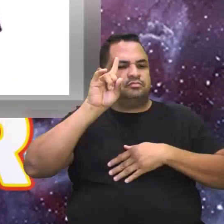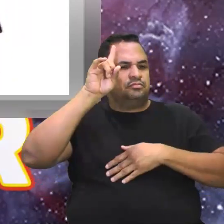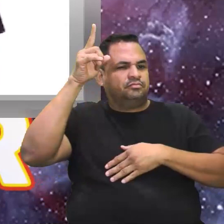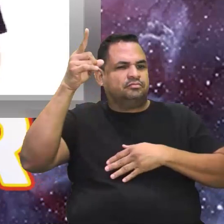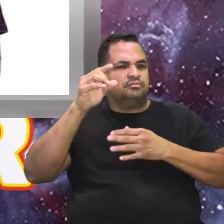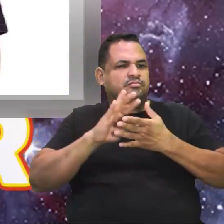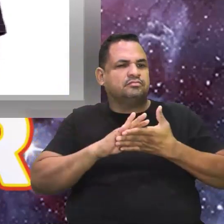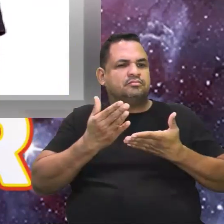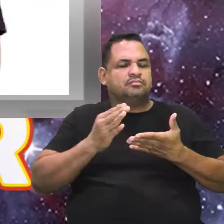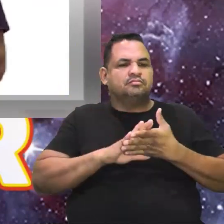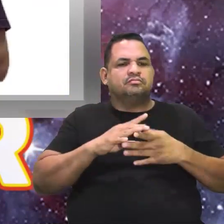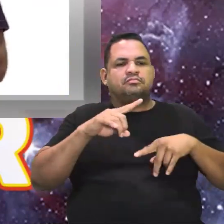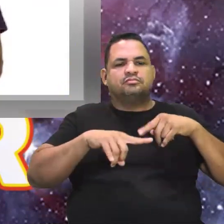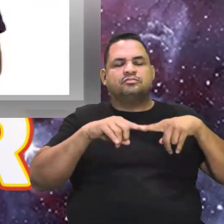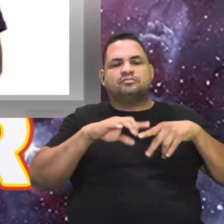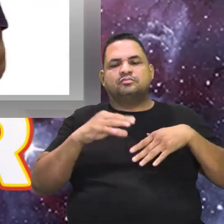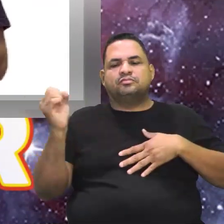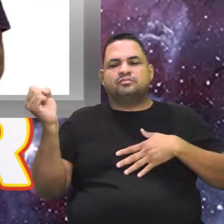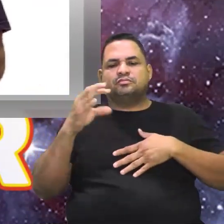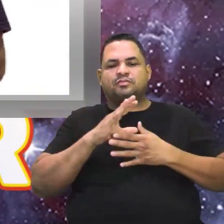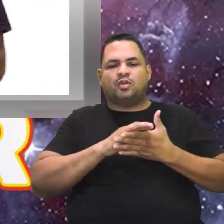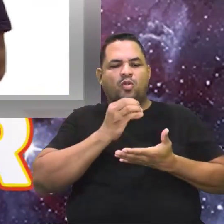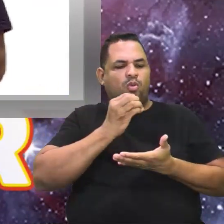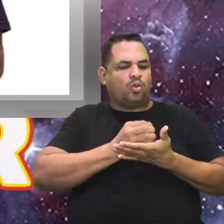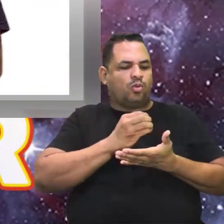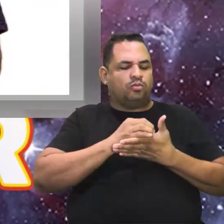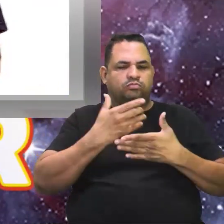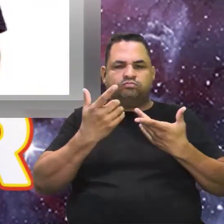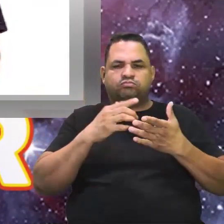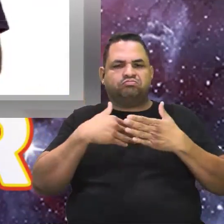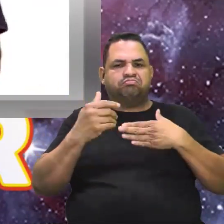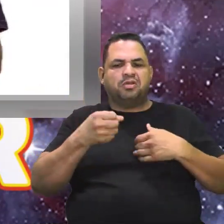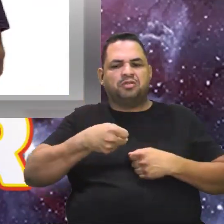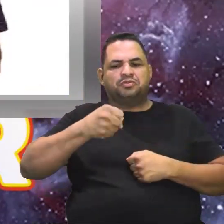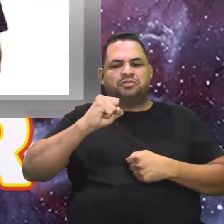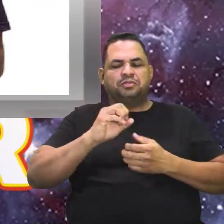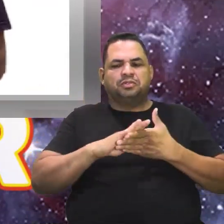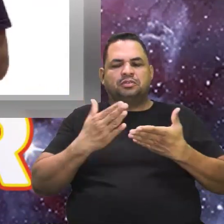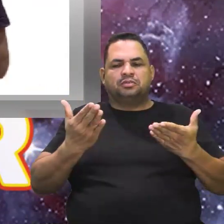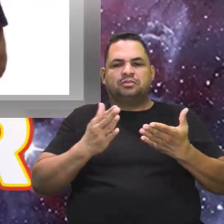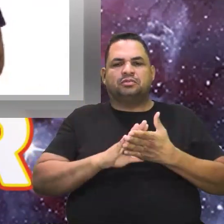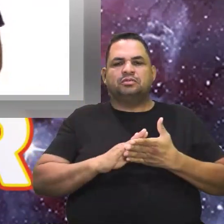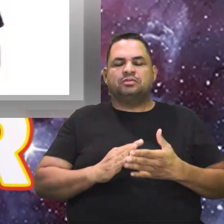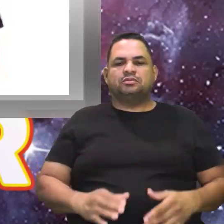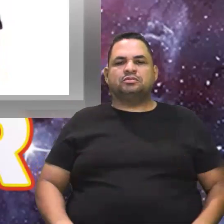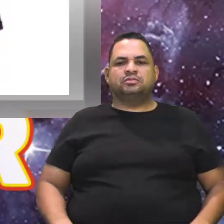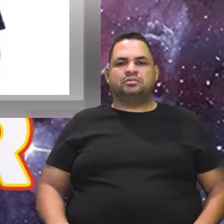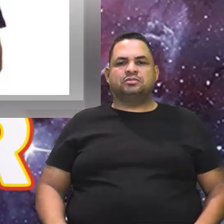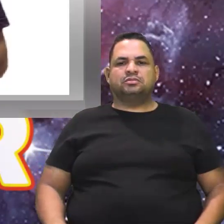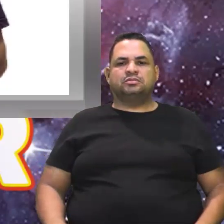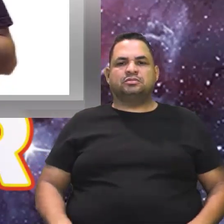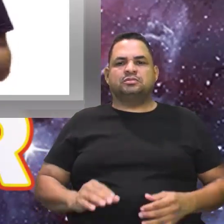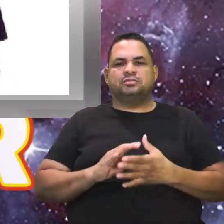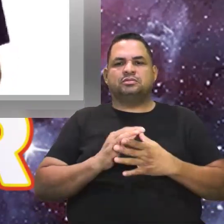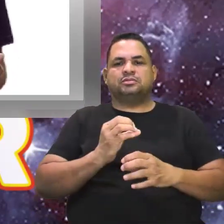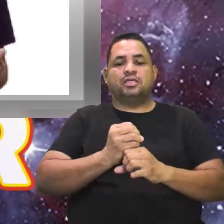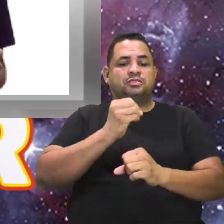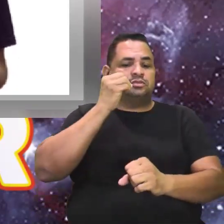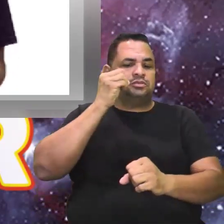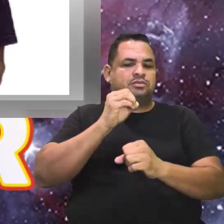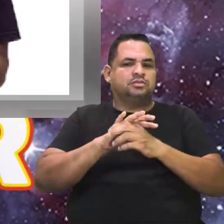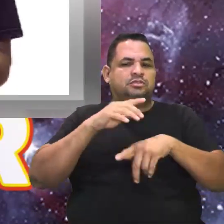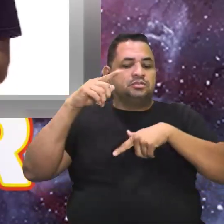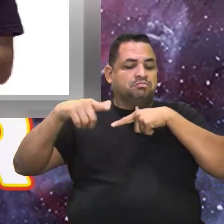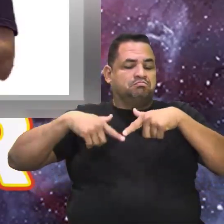ideia de uma peça nova, seja ela de copo, de jarra, enfim. Não distante é que o nome da área que trabalha isso é engenharia de